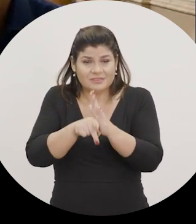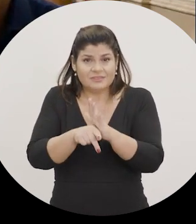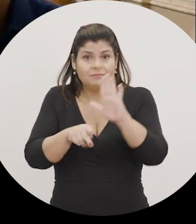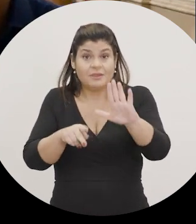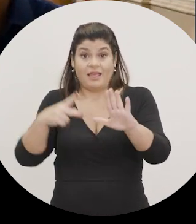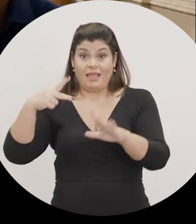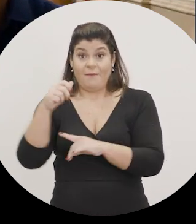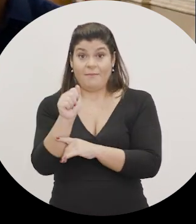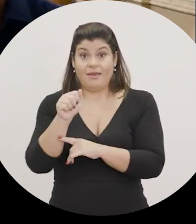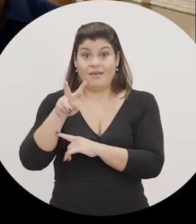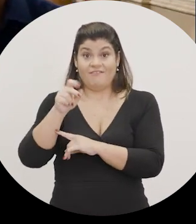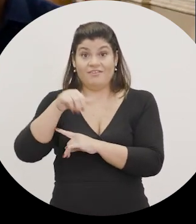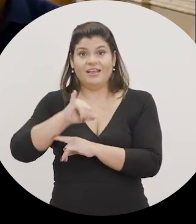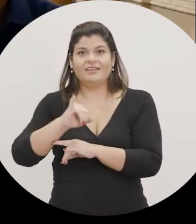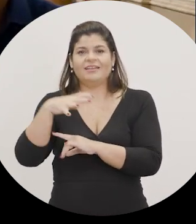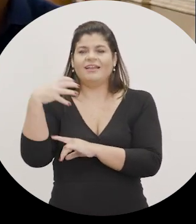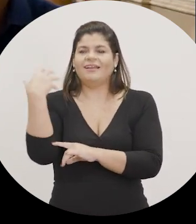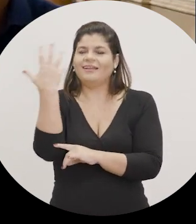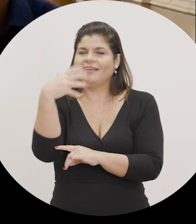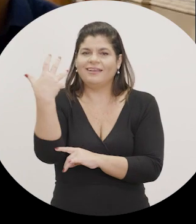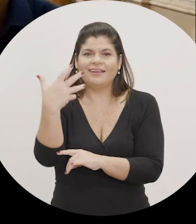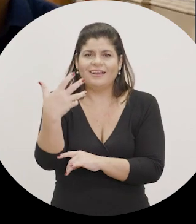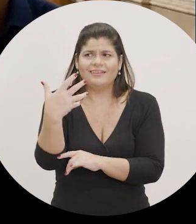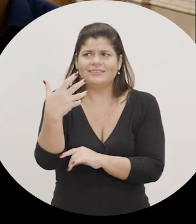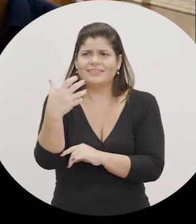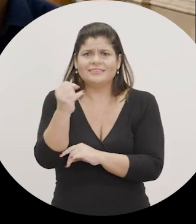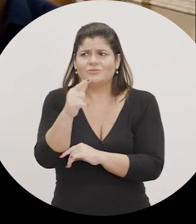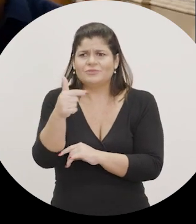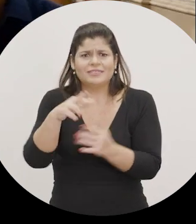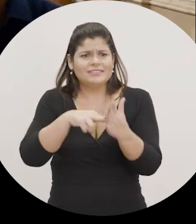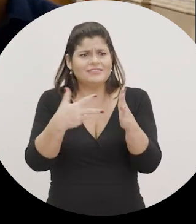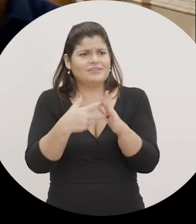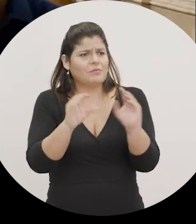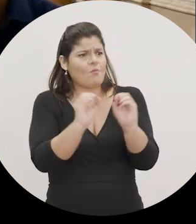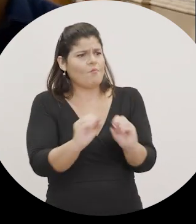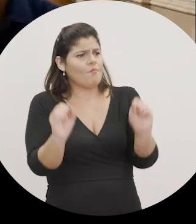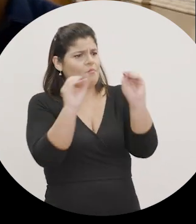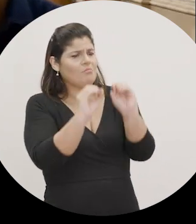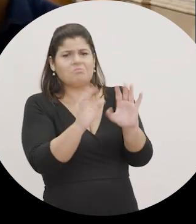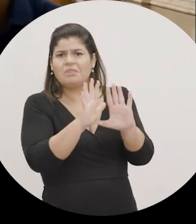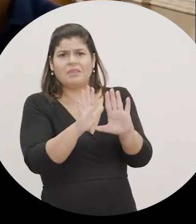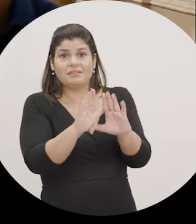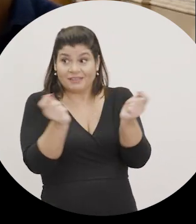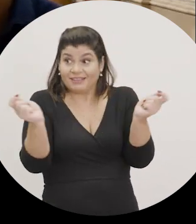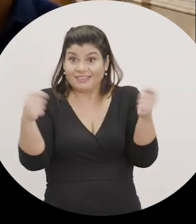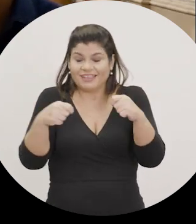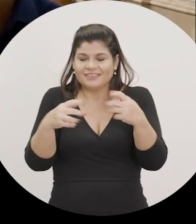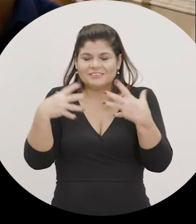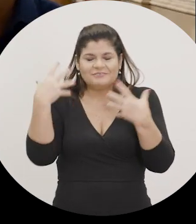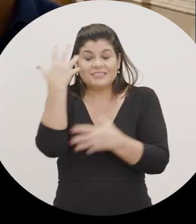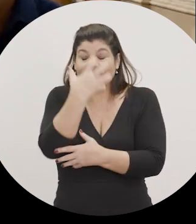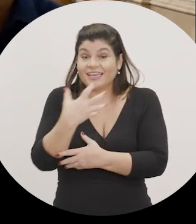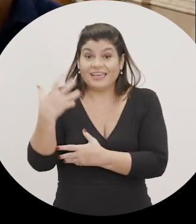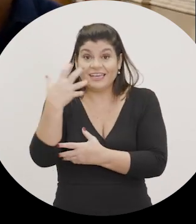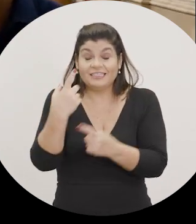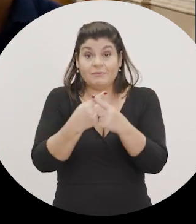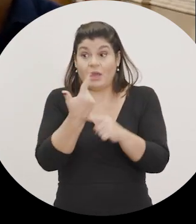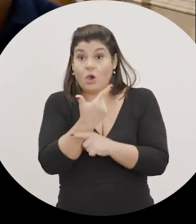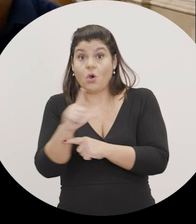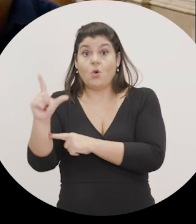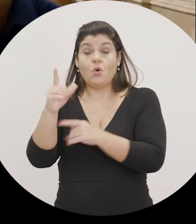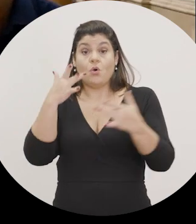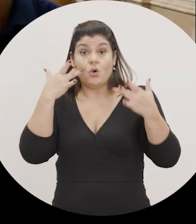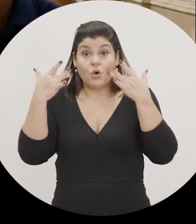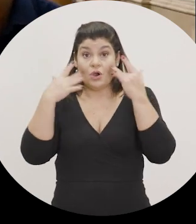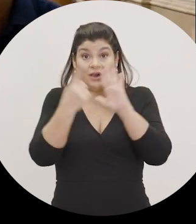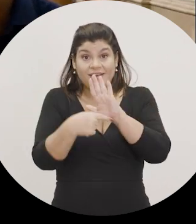si, no caso da Pavani, ela encanta mesmo sem nenhum significado extra que se colhe a ela. Mas no caso de